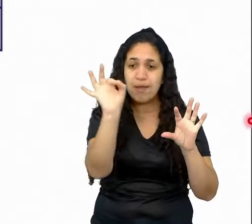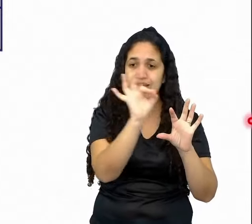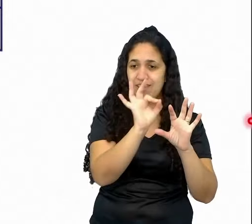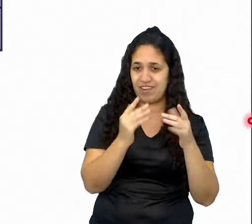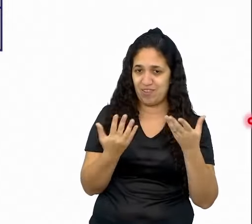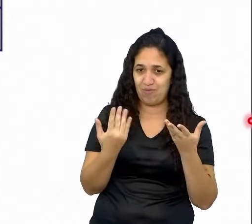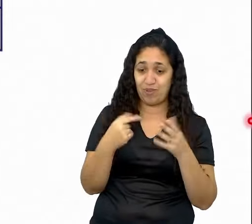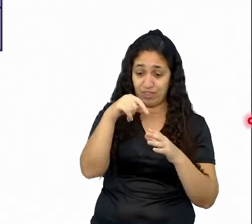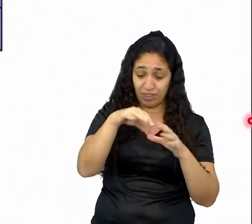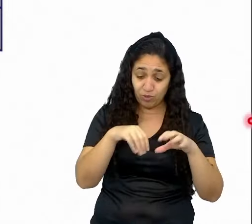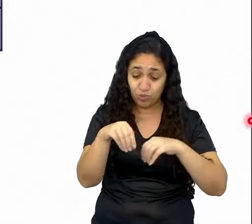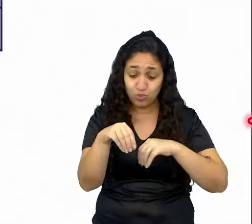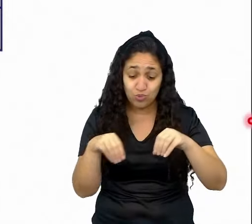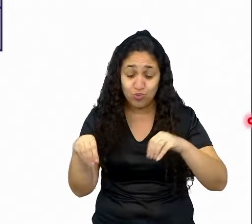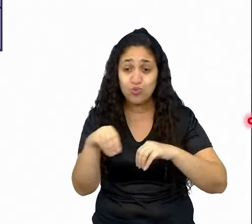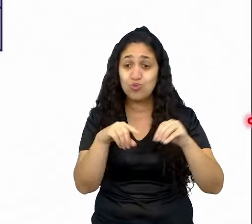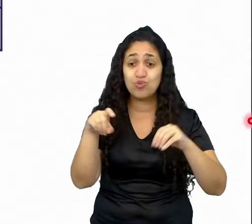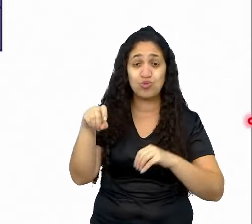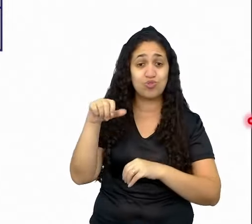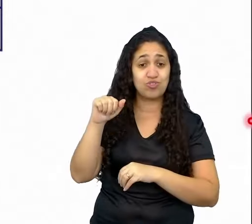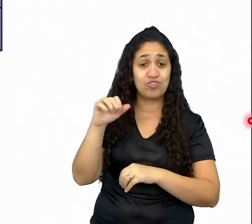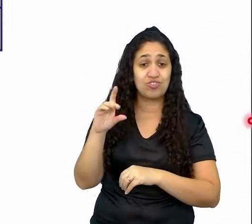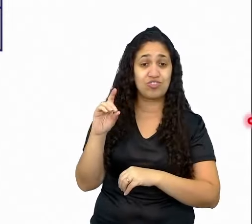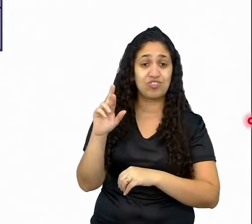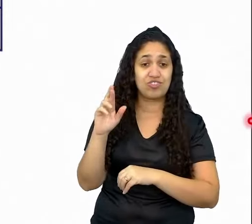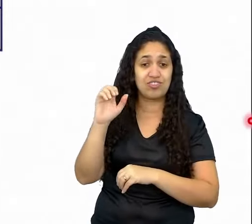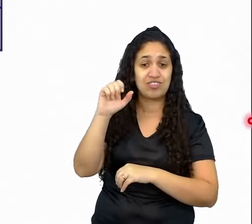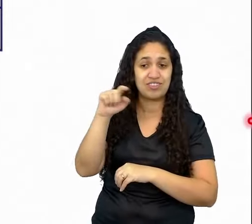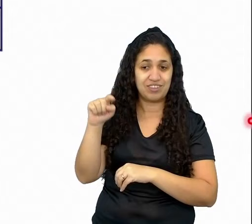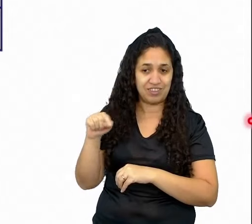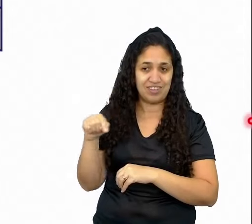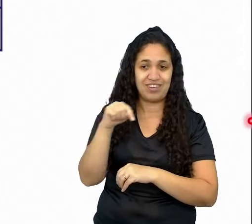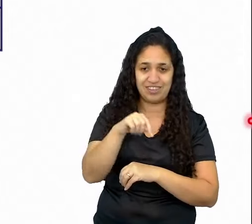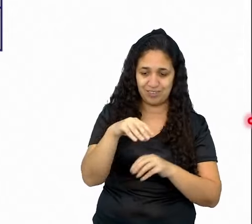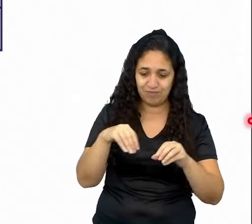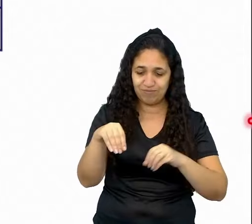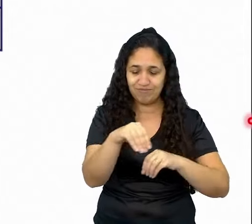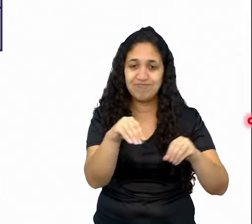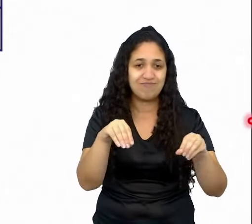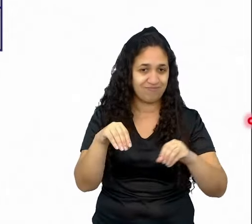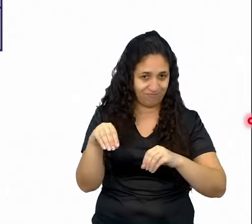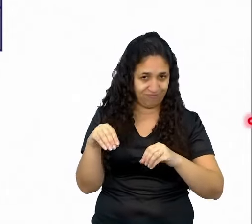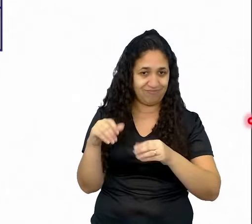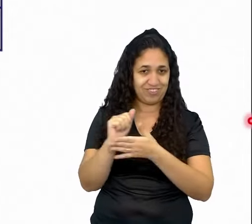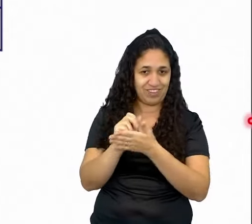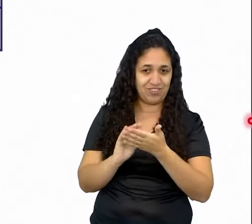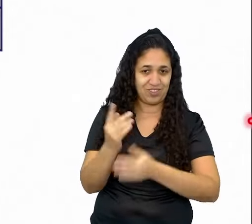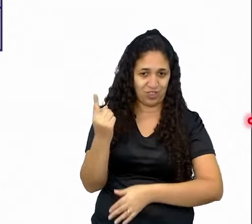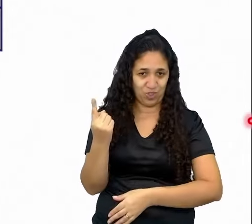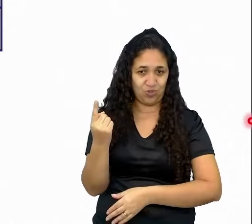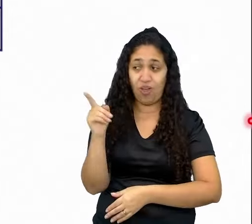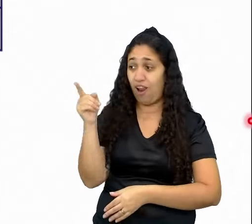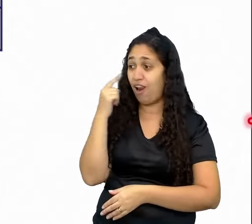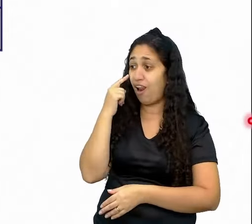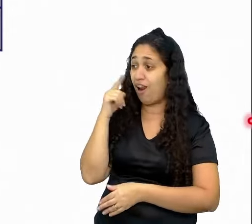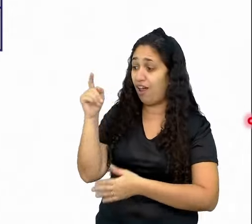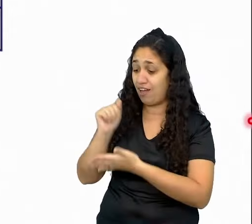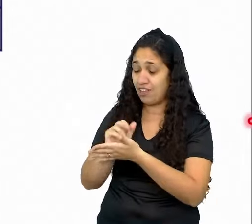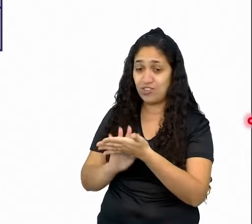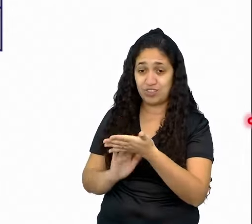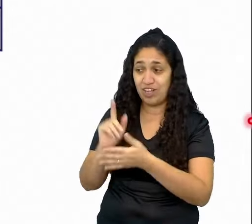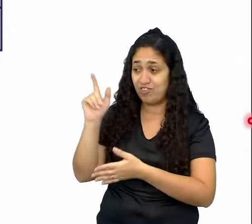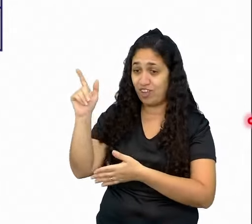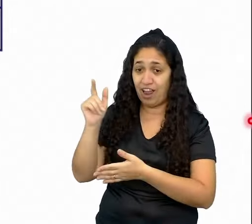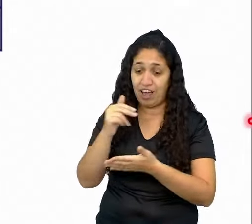um jogo de xadrez, se vocês olharem aí, né? A primeira atividade é um tabuleiro de xadrez, vocês podem até levar para a sala